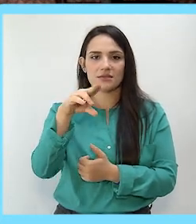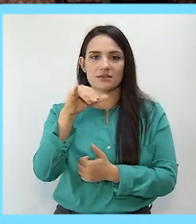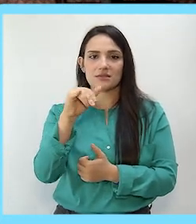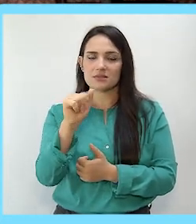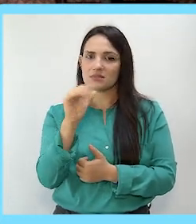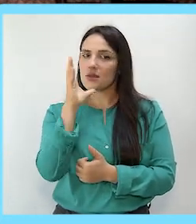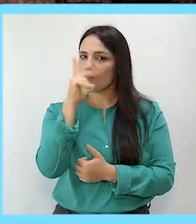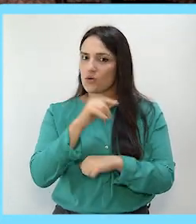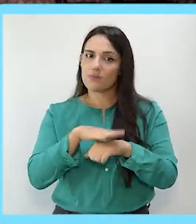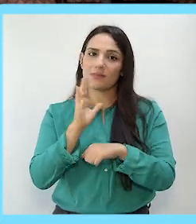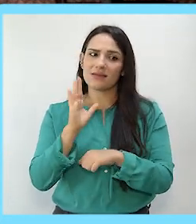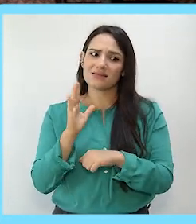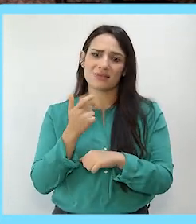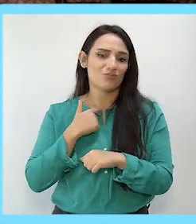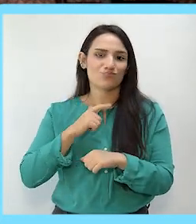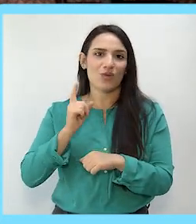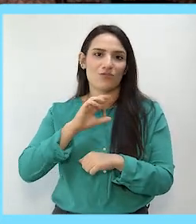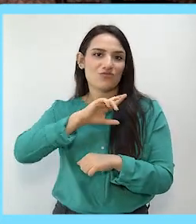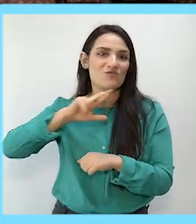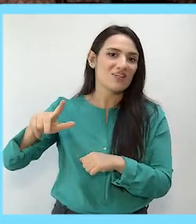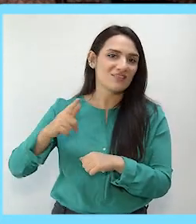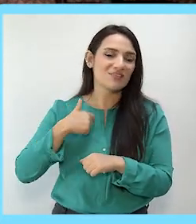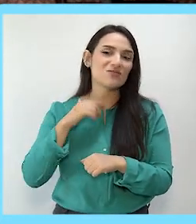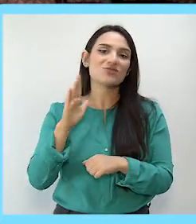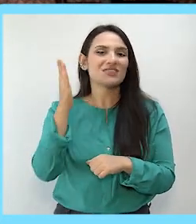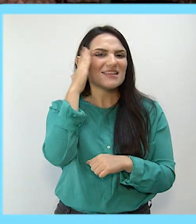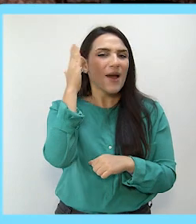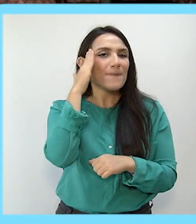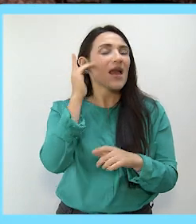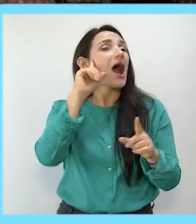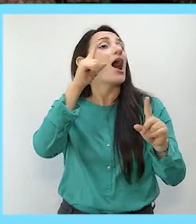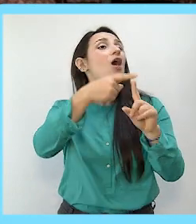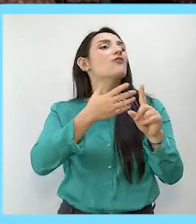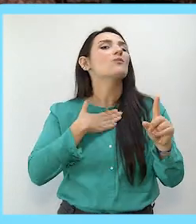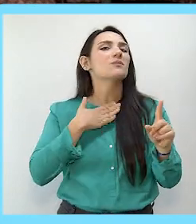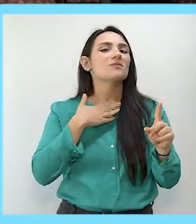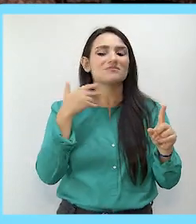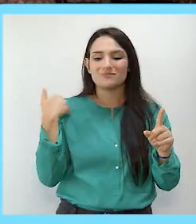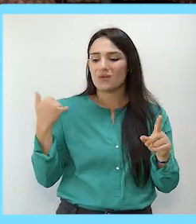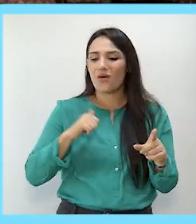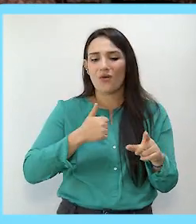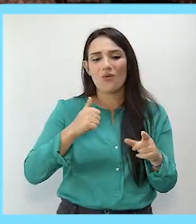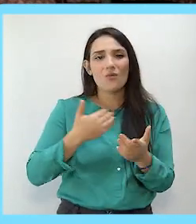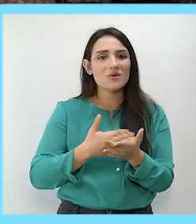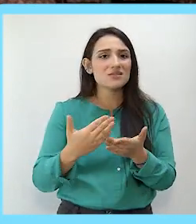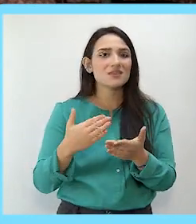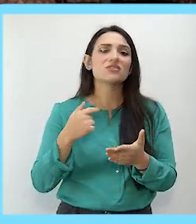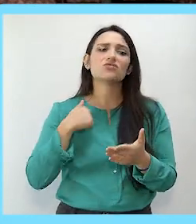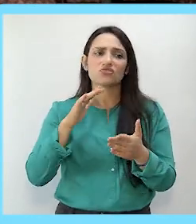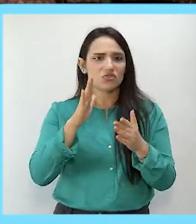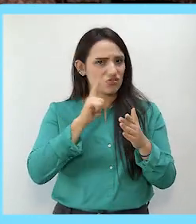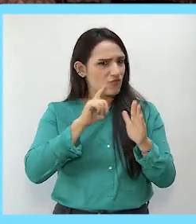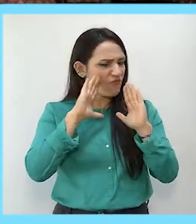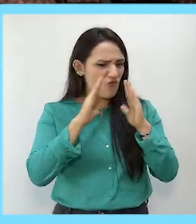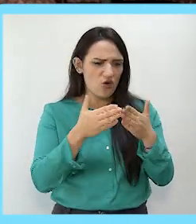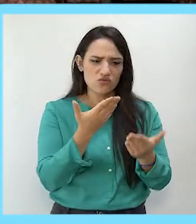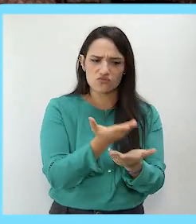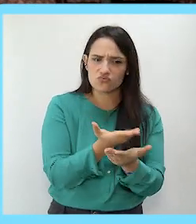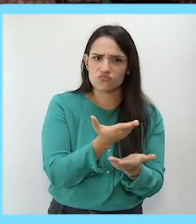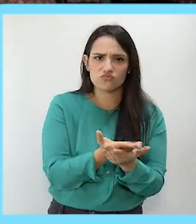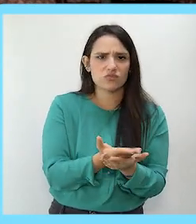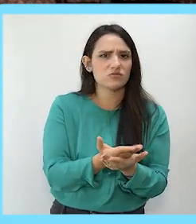contrário. Eu fui precoce, né? Então, assim, eu já sabia o que eu queria muito cedo. Então, eu sempre mantive esse foco, né? Tanto